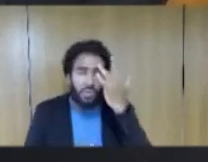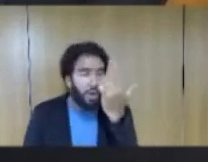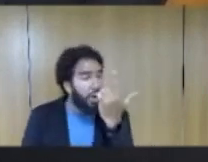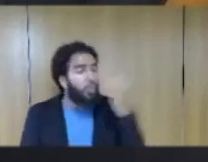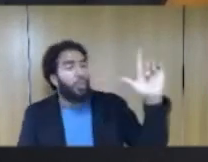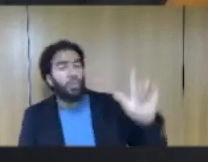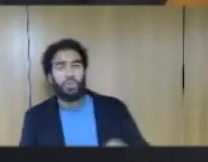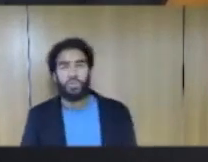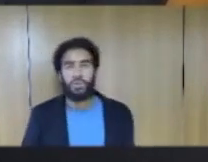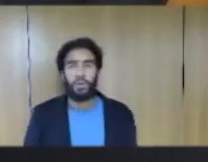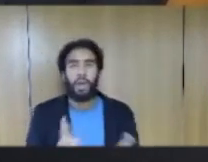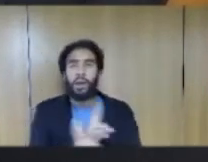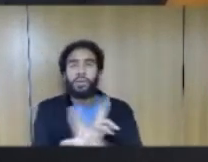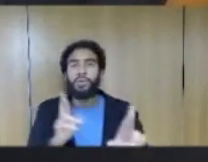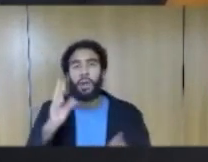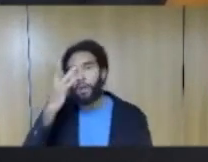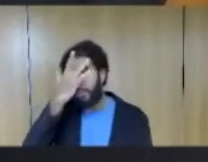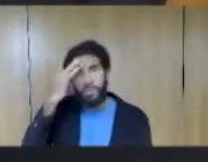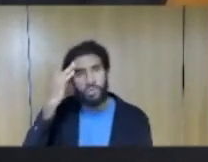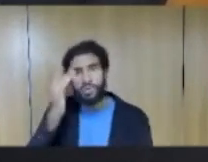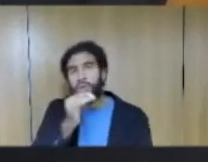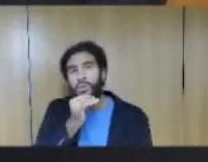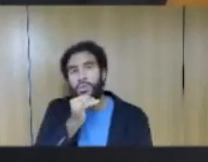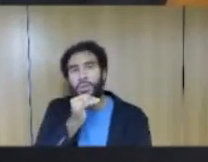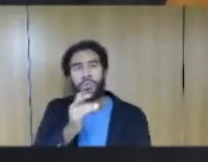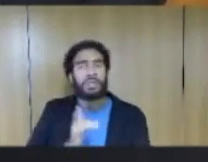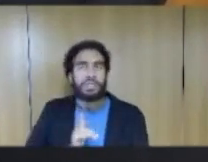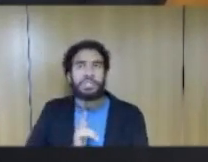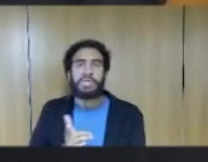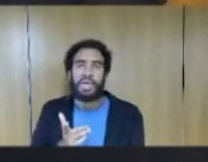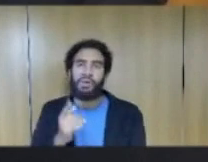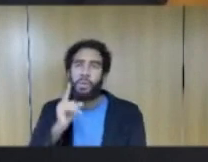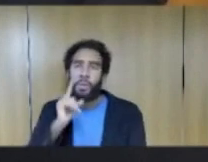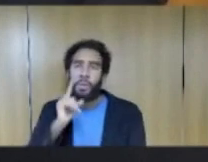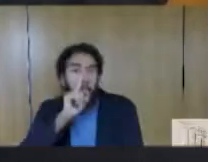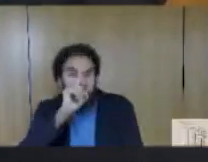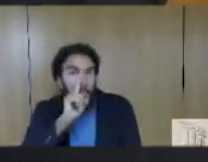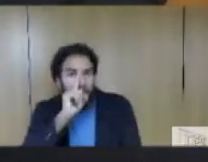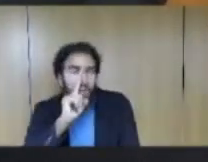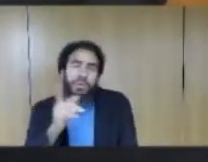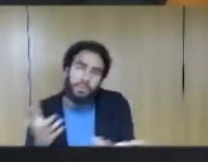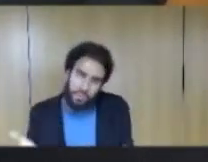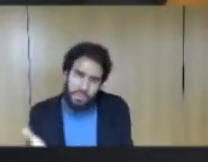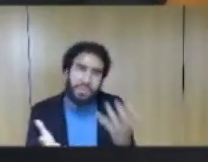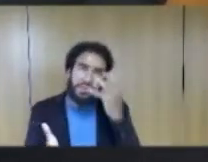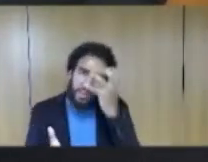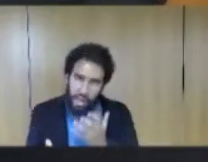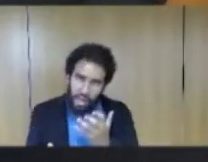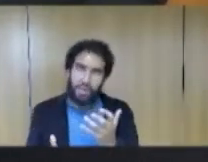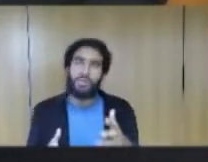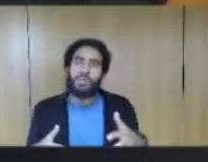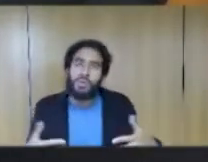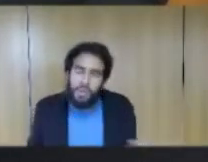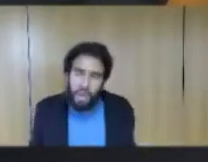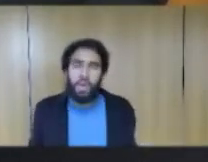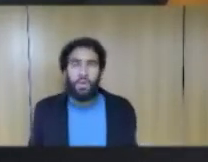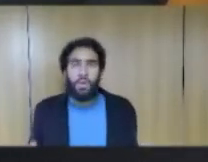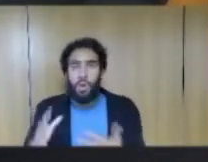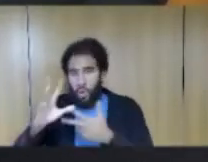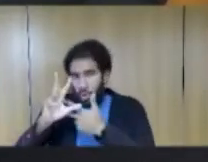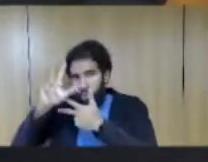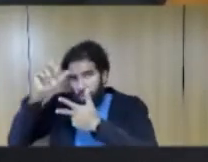pessoas que têm uma notória periculosidade e por isso mesmo O Poder Judiciário